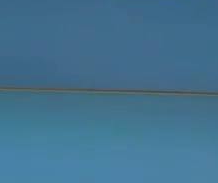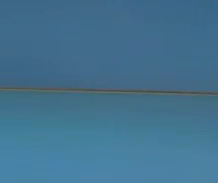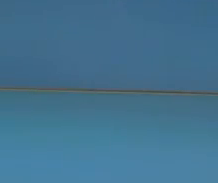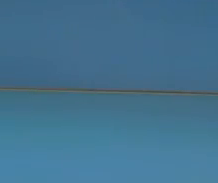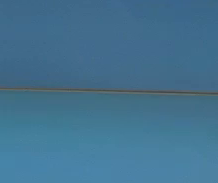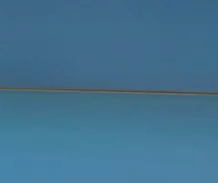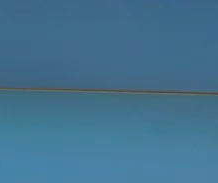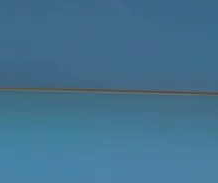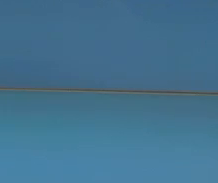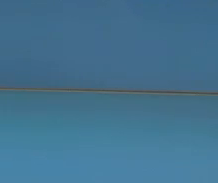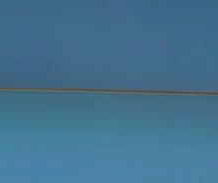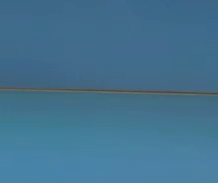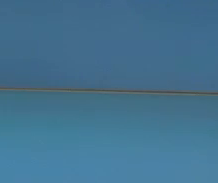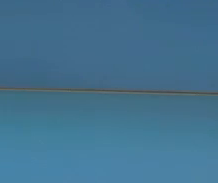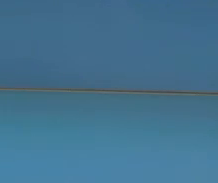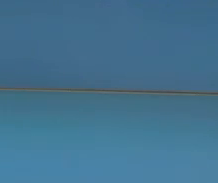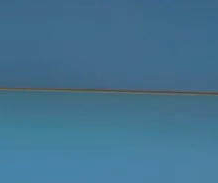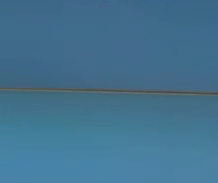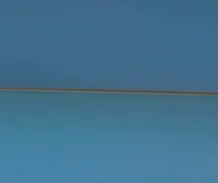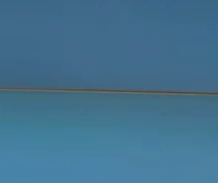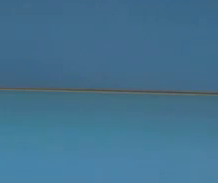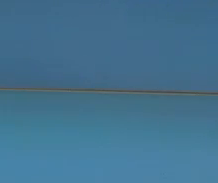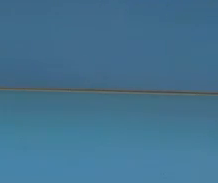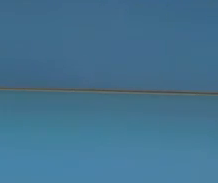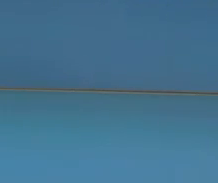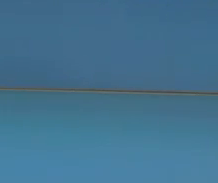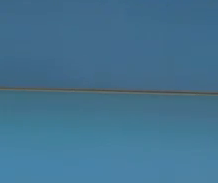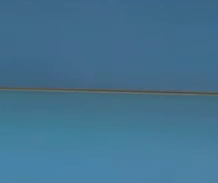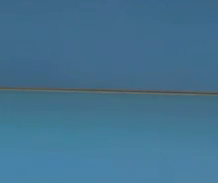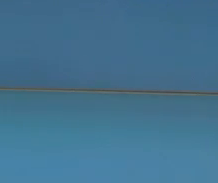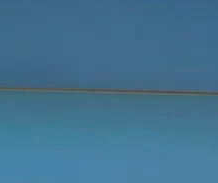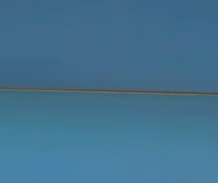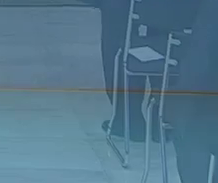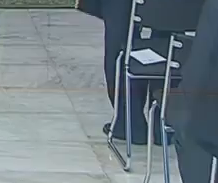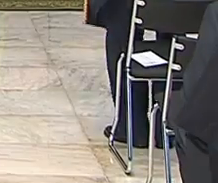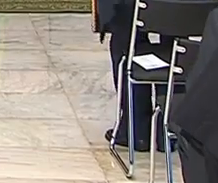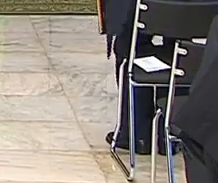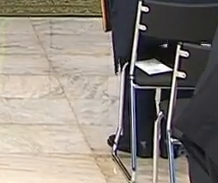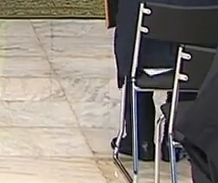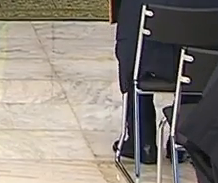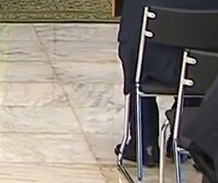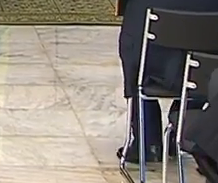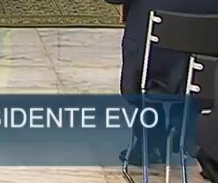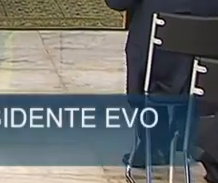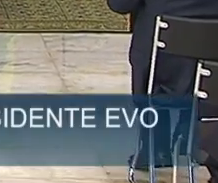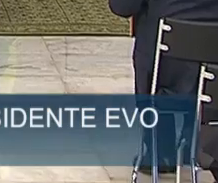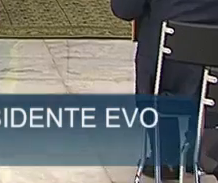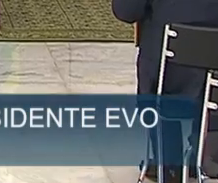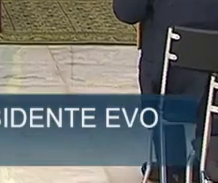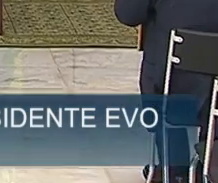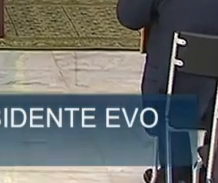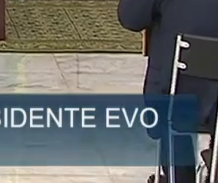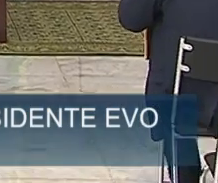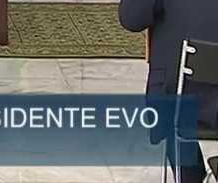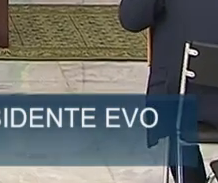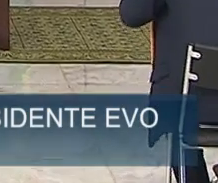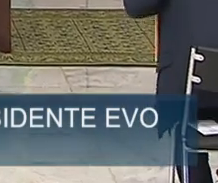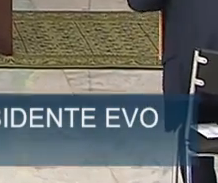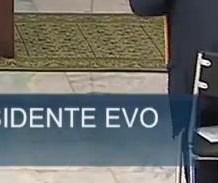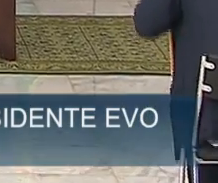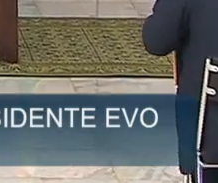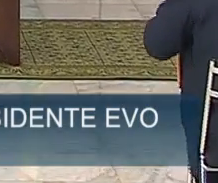Olá, interrompemos nossa programação para voltar ao vivo ao Palácio do Planalto. O presidente da Bolívia, Evo Morales, e a presidenta Dilma Rousseff